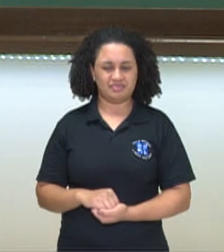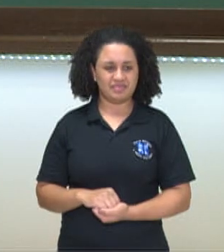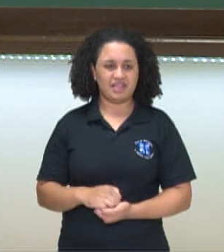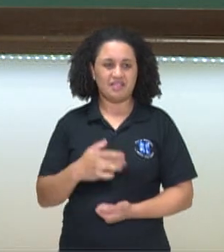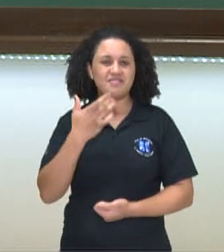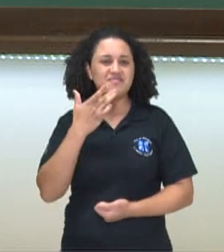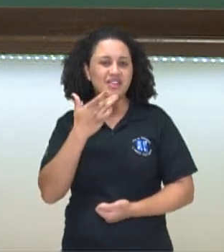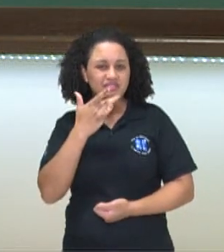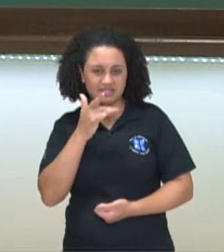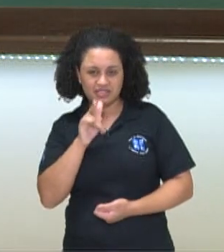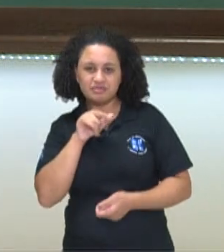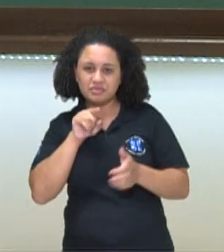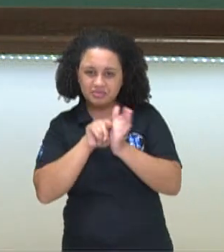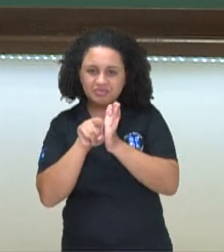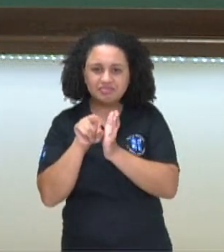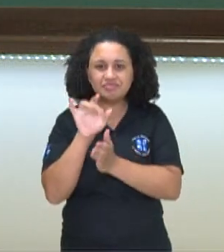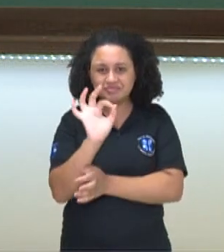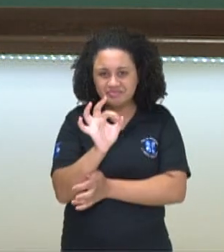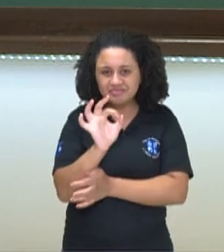Fácil, né, gente? Olha só.